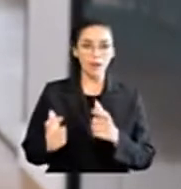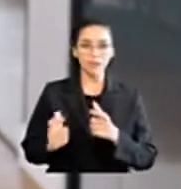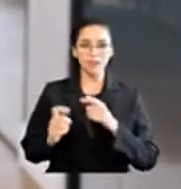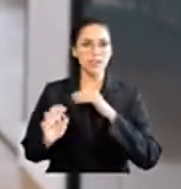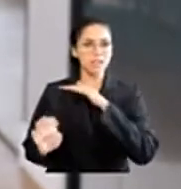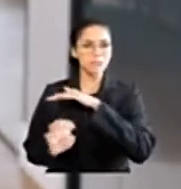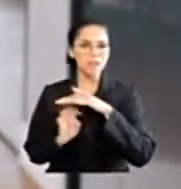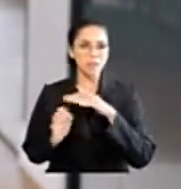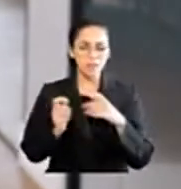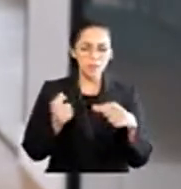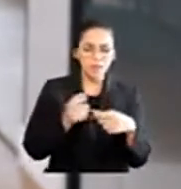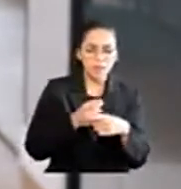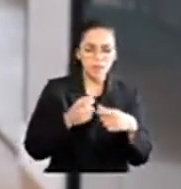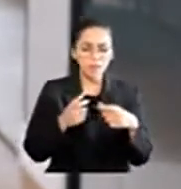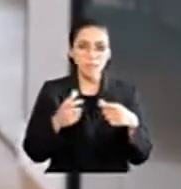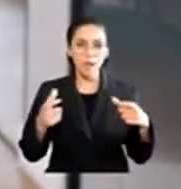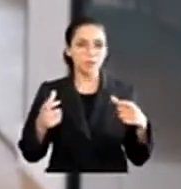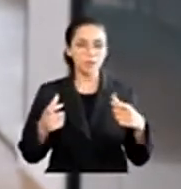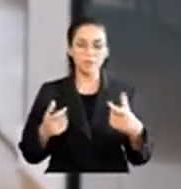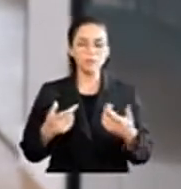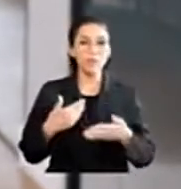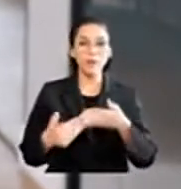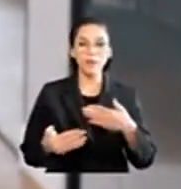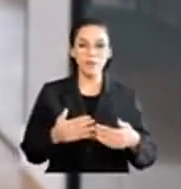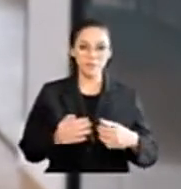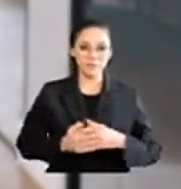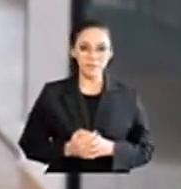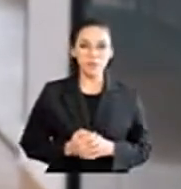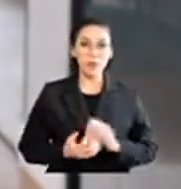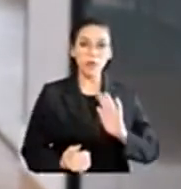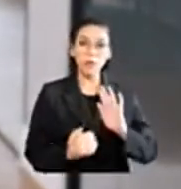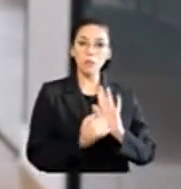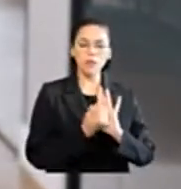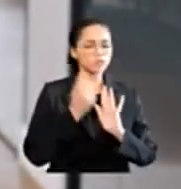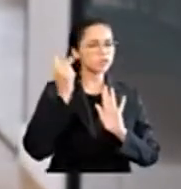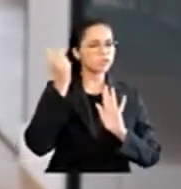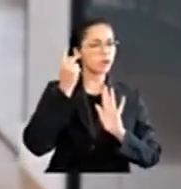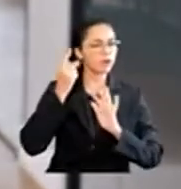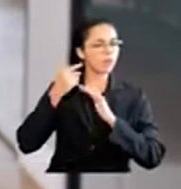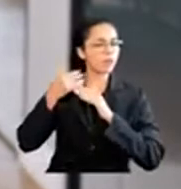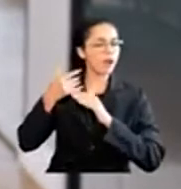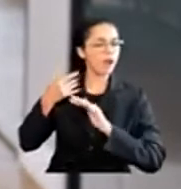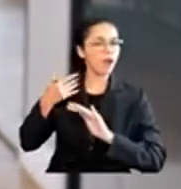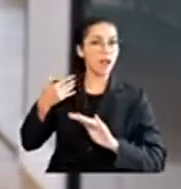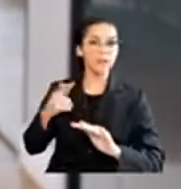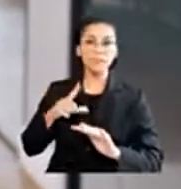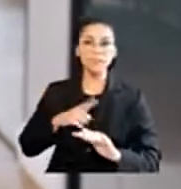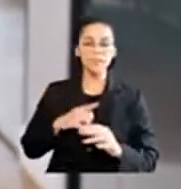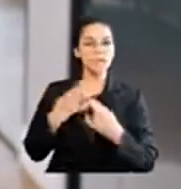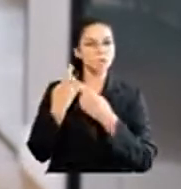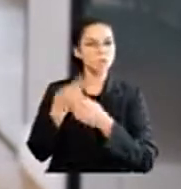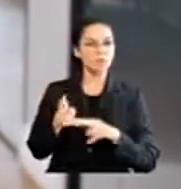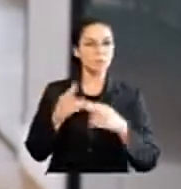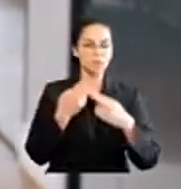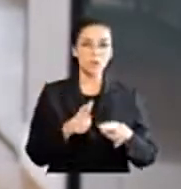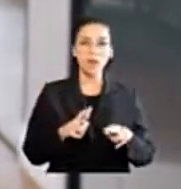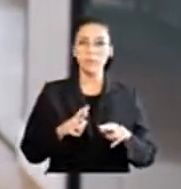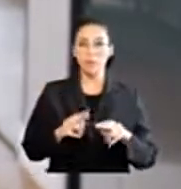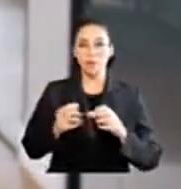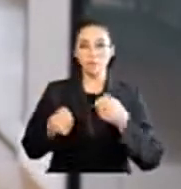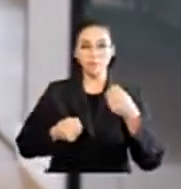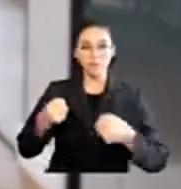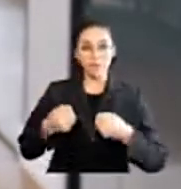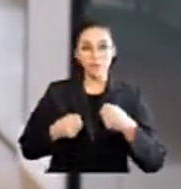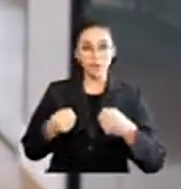porte. É uma marca que tem um histórico fantástico de soluções em veículos comerciais. Aqui no Brasil,